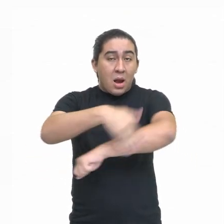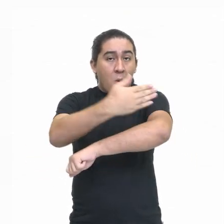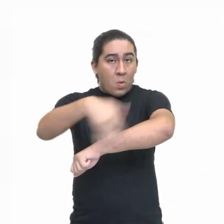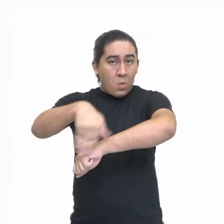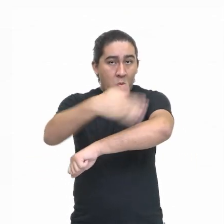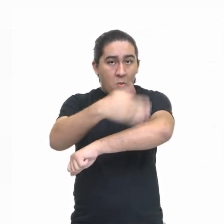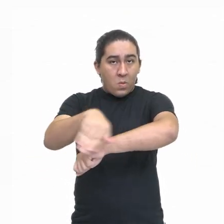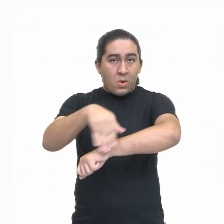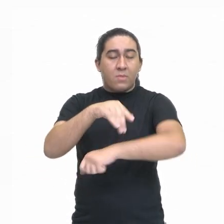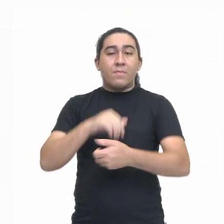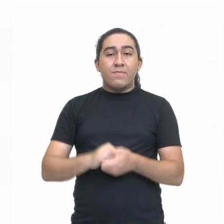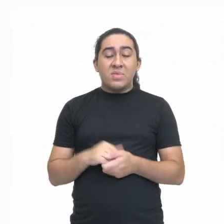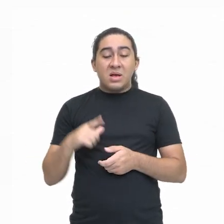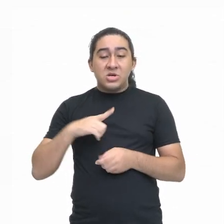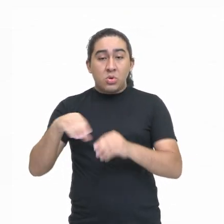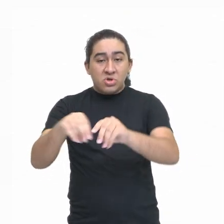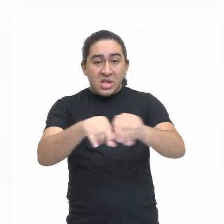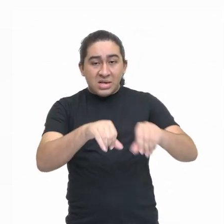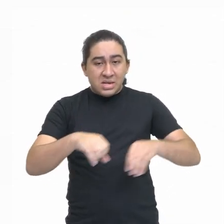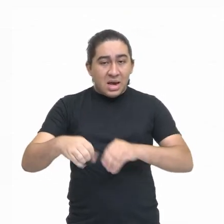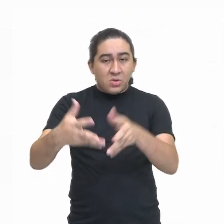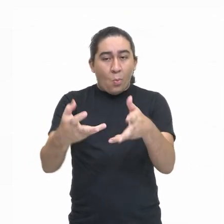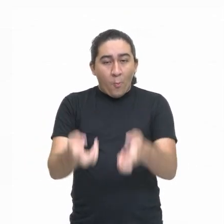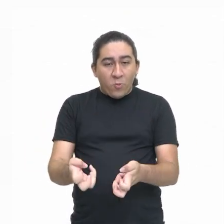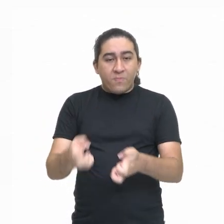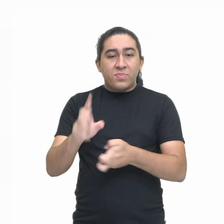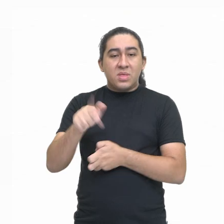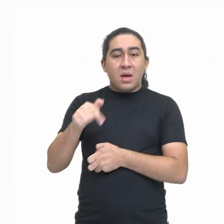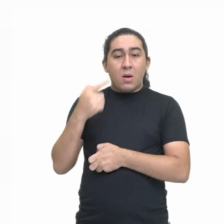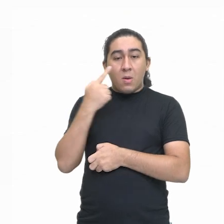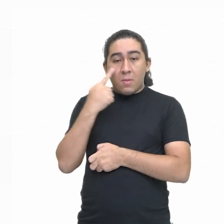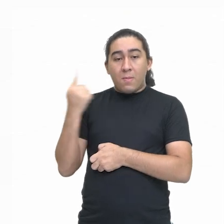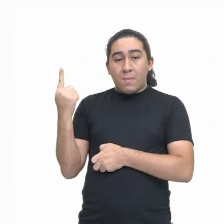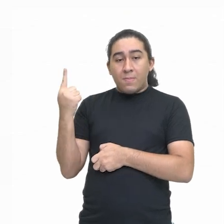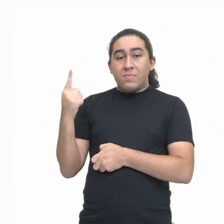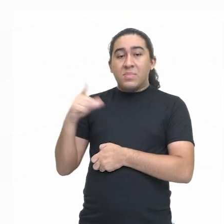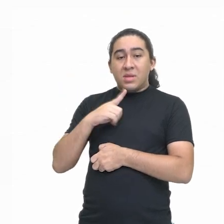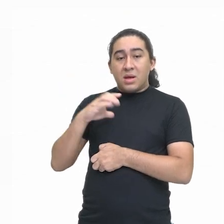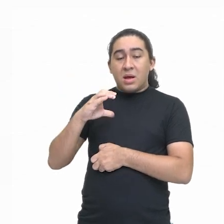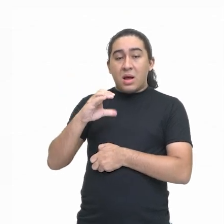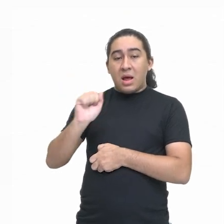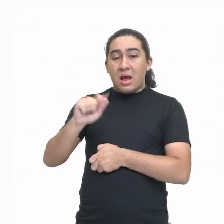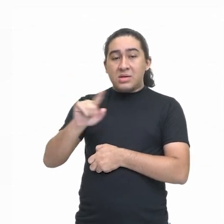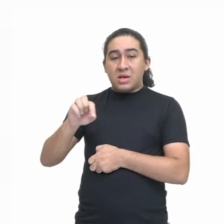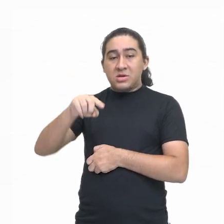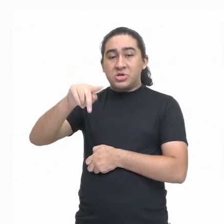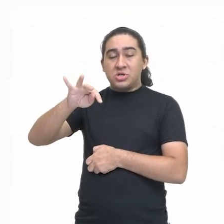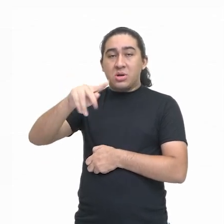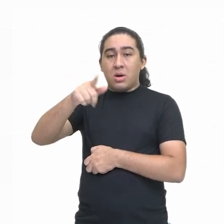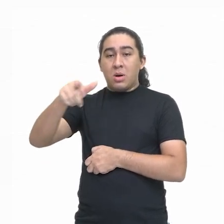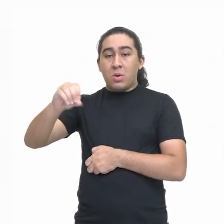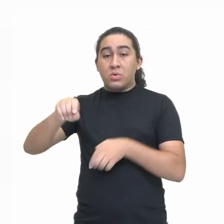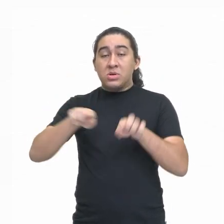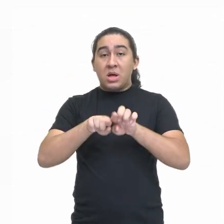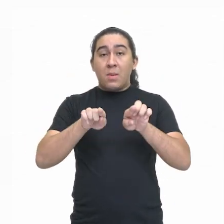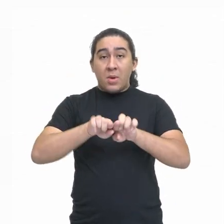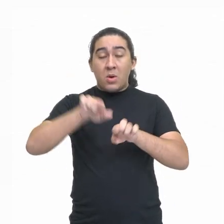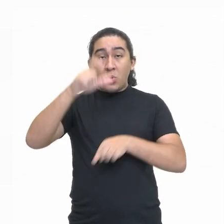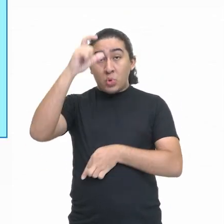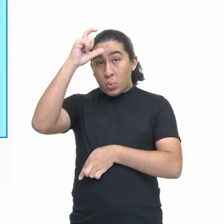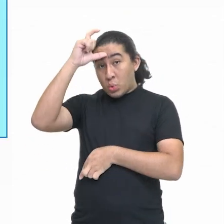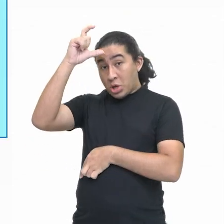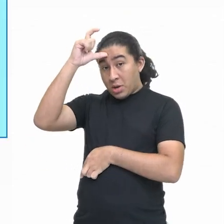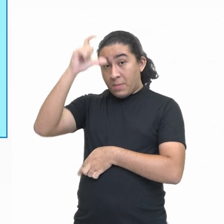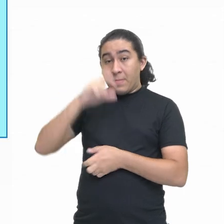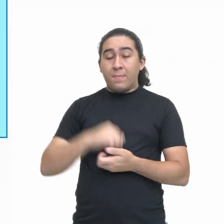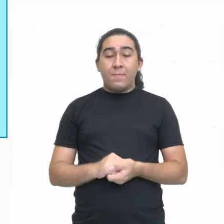atravessava o deserto de Gobi, atuais Cazaquistão e Turquia. E aqui nós podemos verificar melhor,